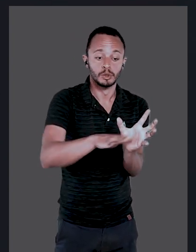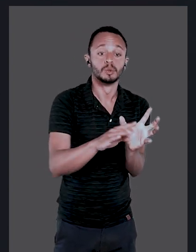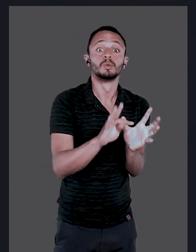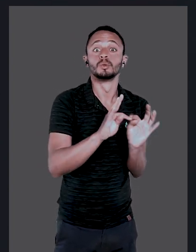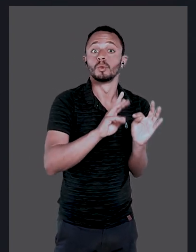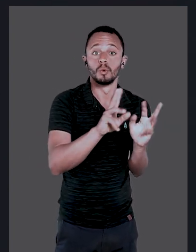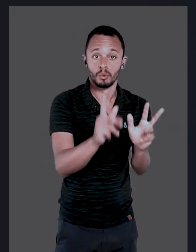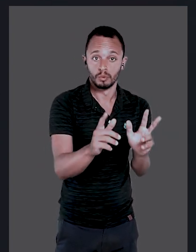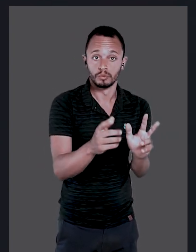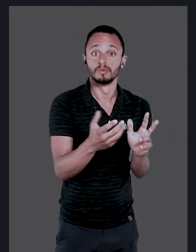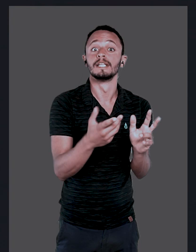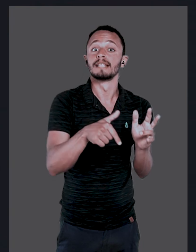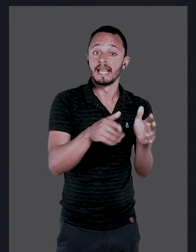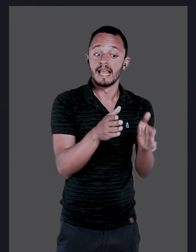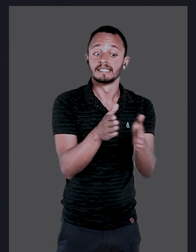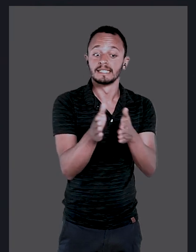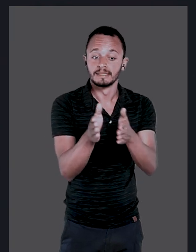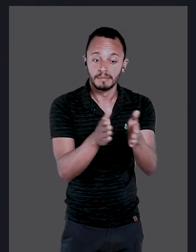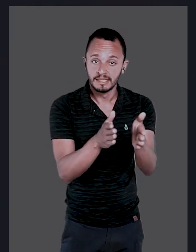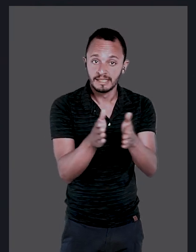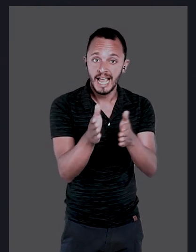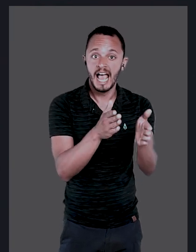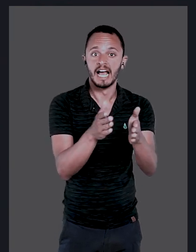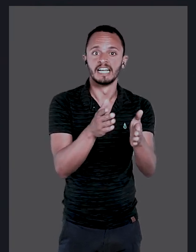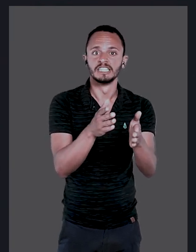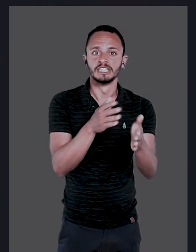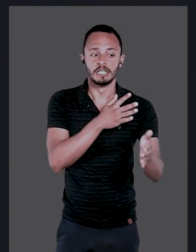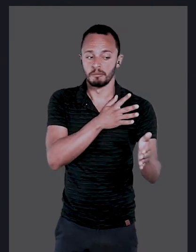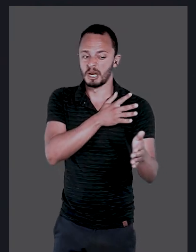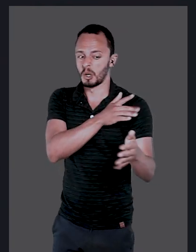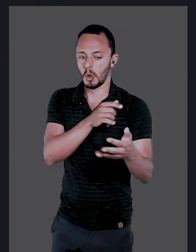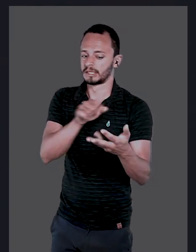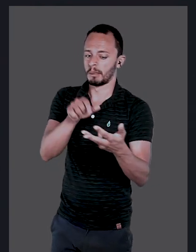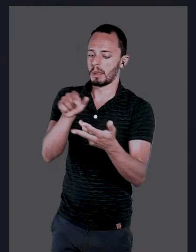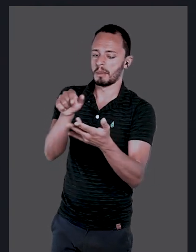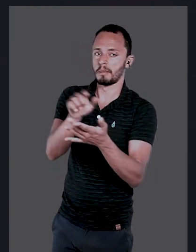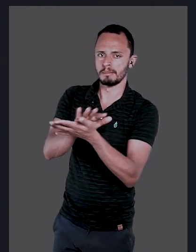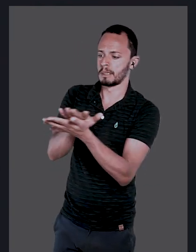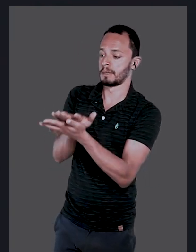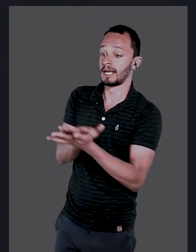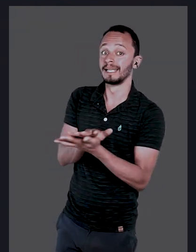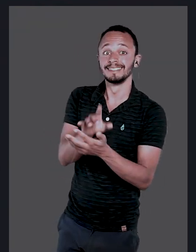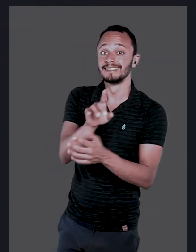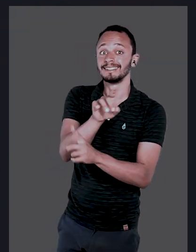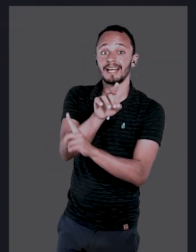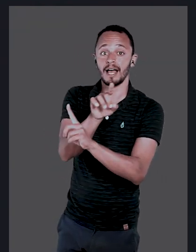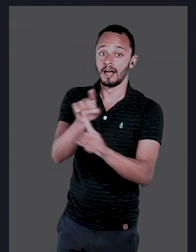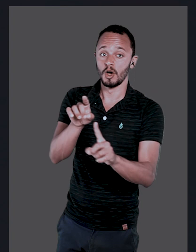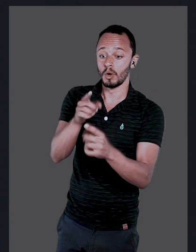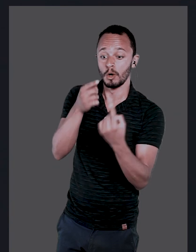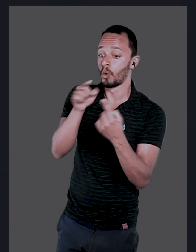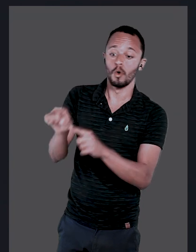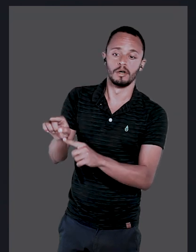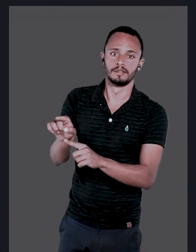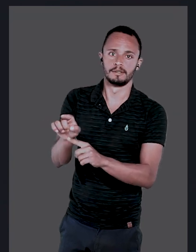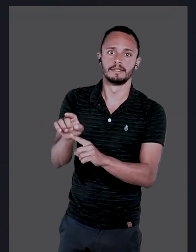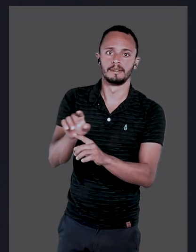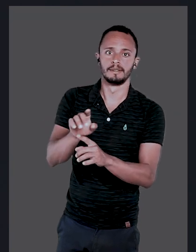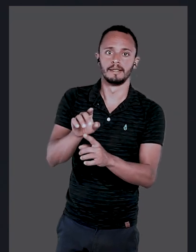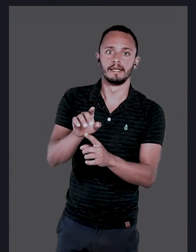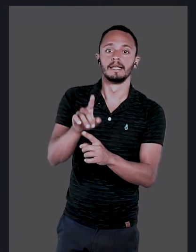diga respeito a todos, seja paritário, seja inclusivo, seja contra todas as discriminações grotescas, contra